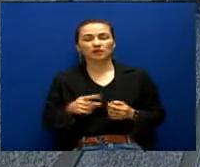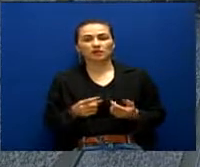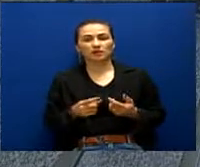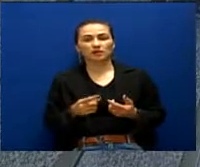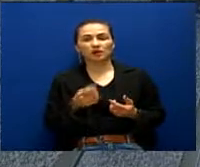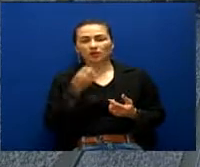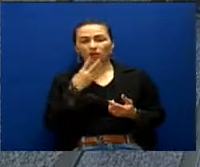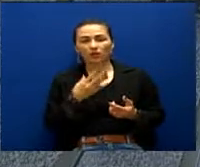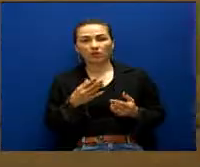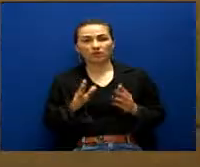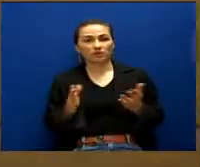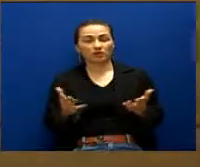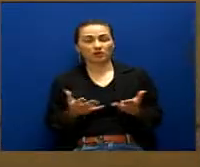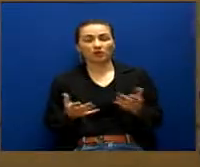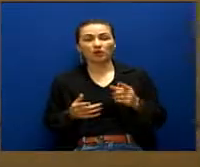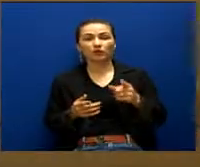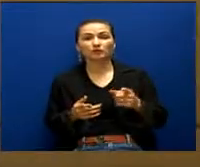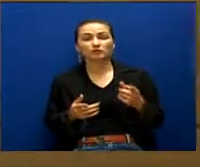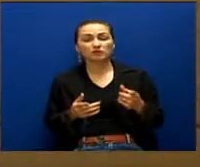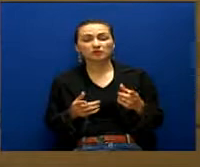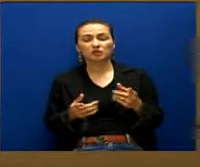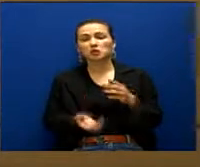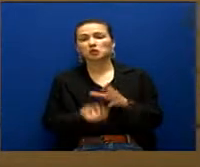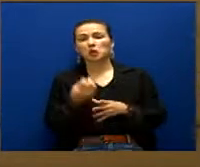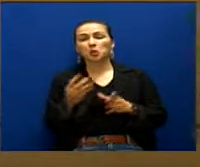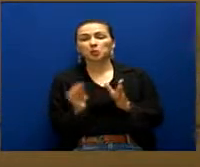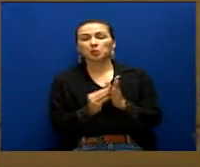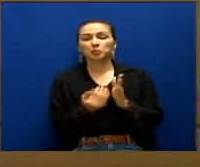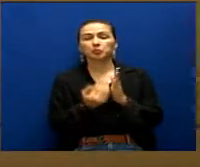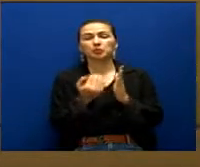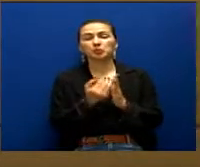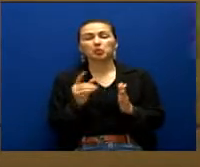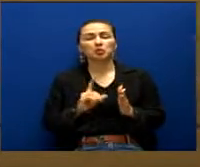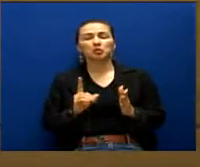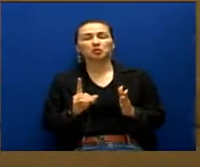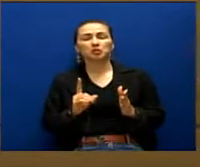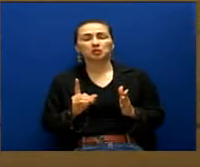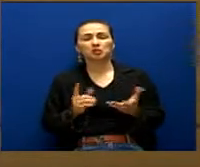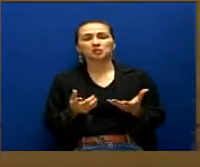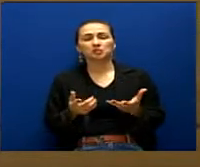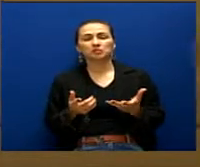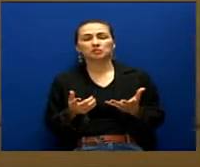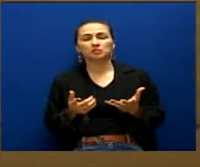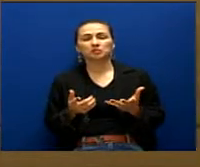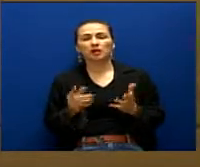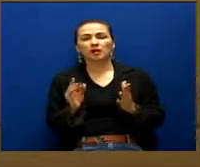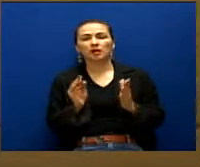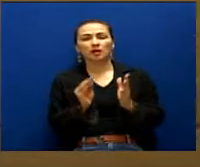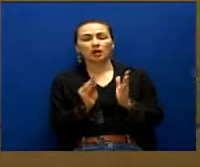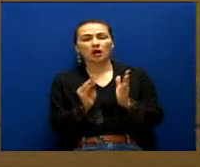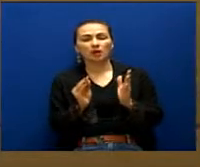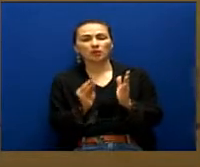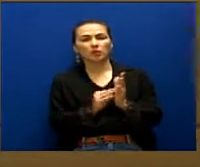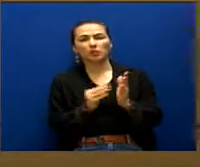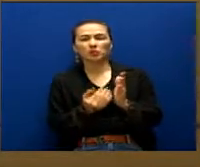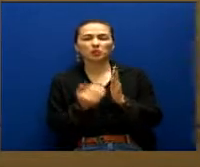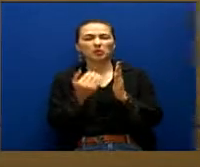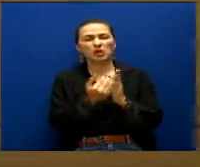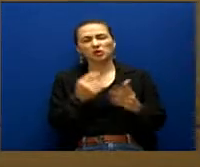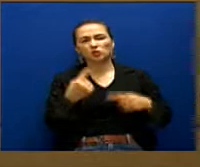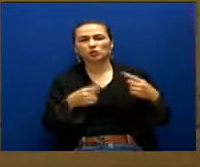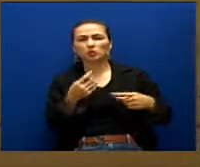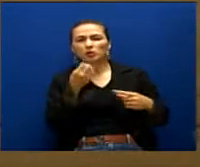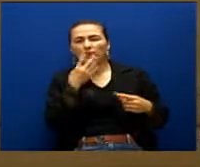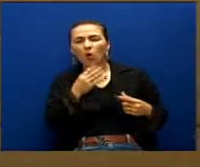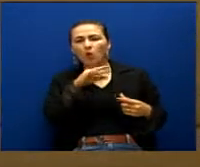é excelente, mas é o parecer agora. A gente tem que votar sim ou não pelo parecer. Sim, mantém o parecer, a emenda não vai para votação.